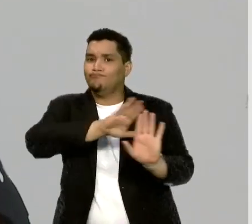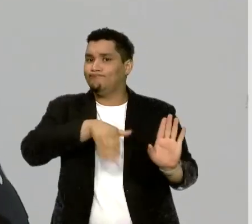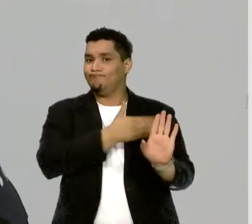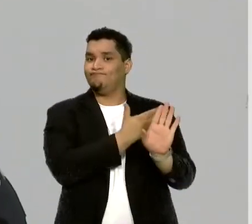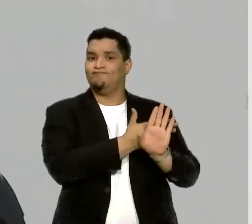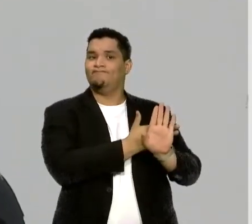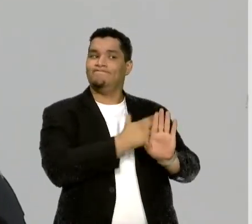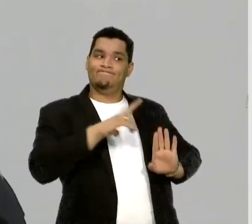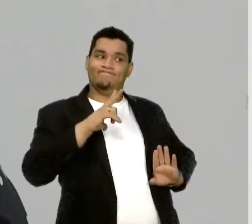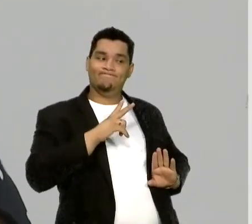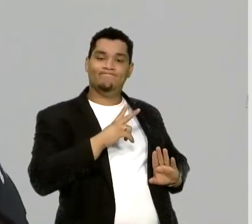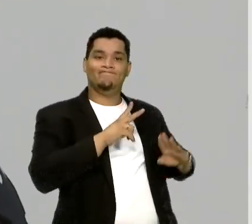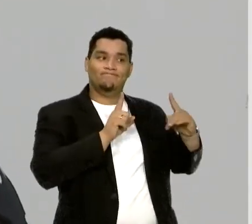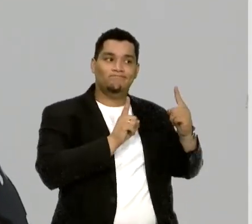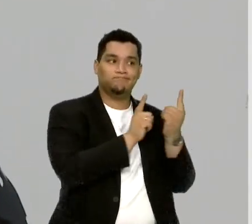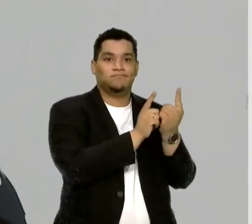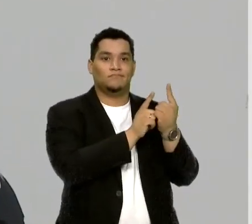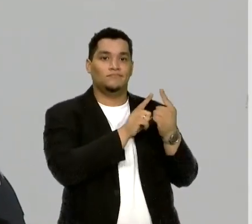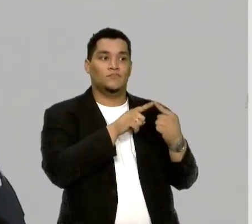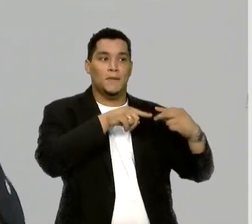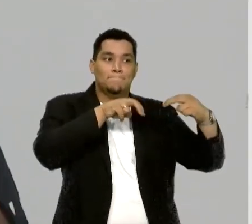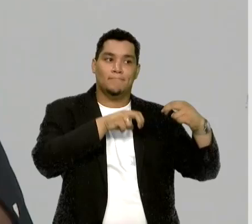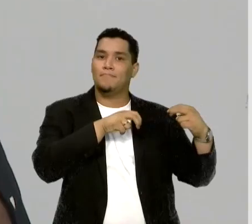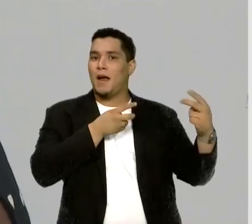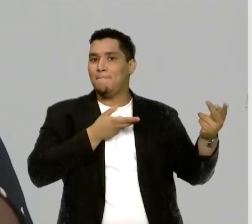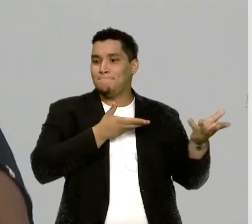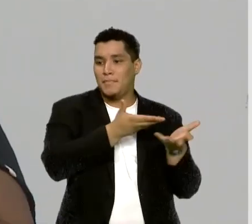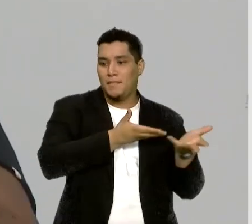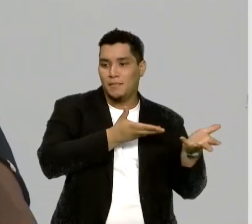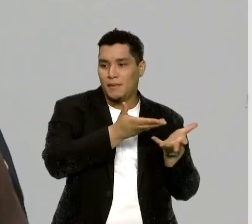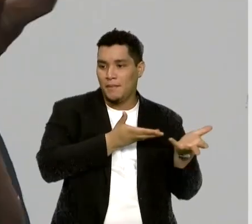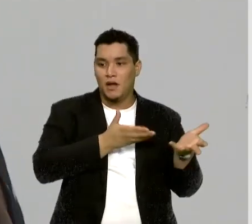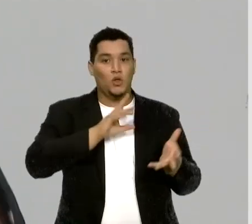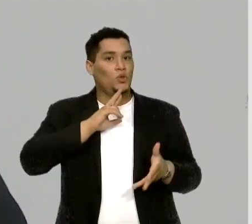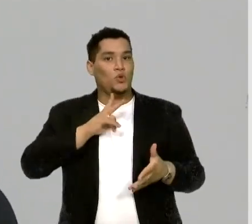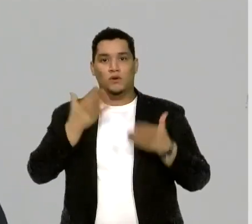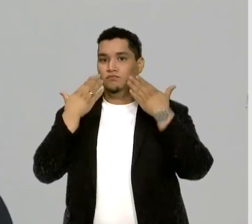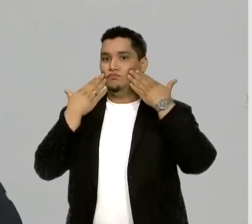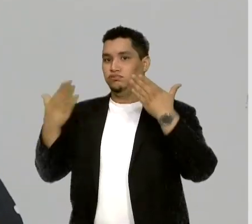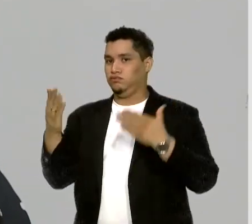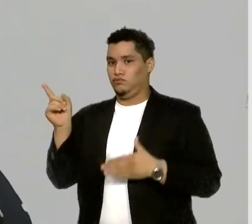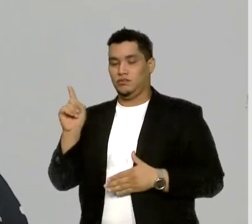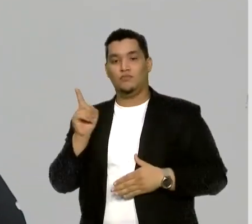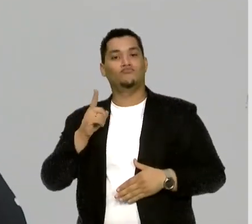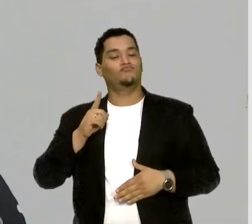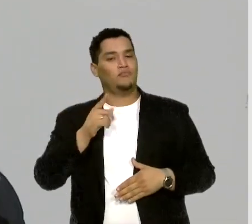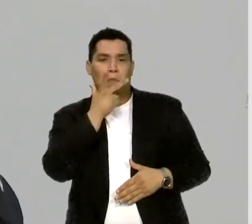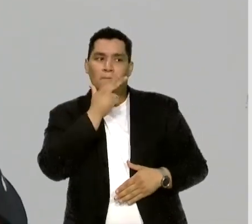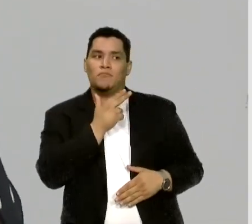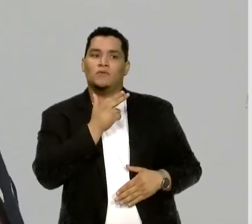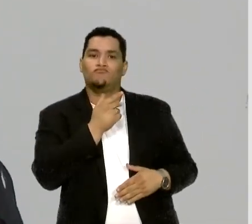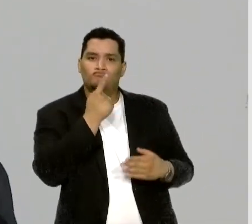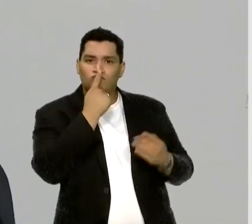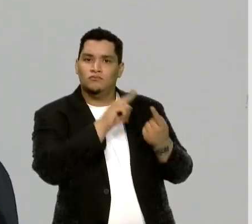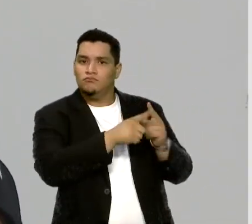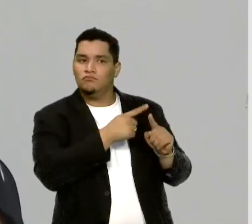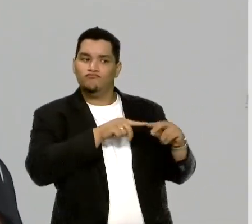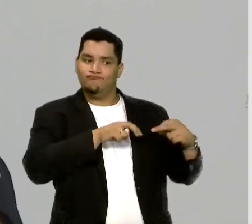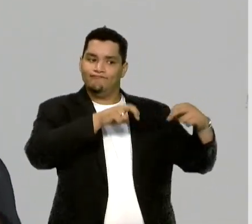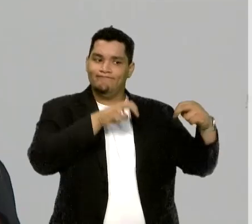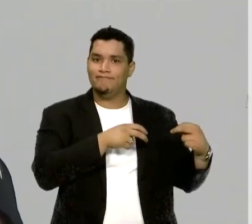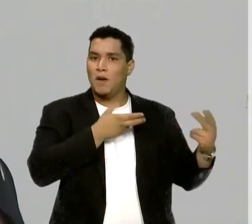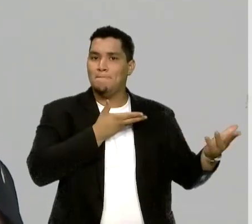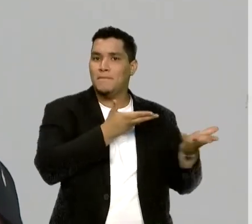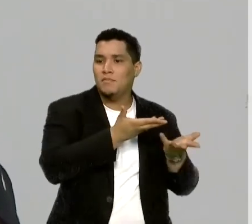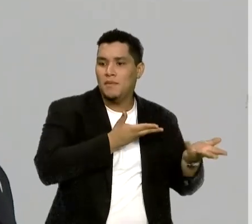conversa no meio de outras... pessoas, cada uma, tem Dona Rosa, tem outras pessoas que faz parte. Então, a gente está